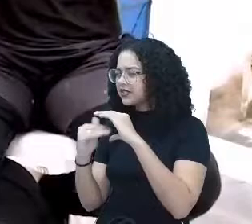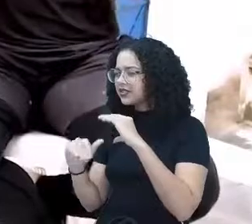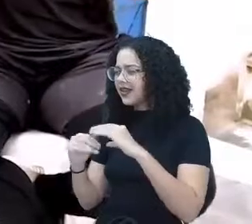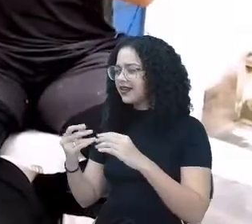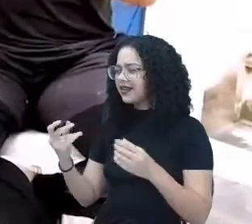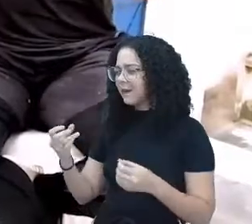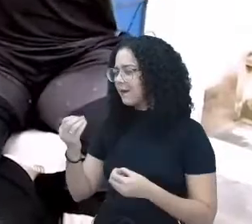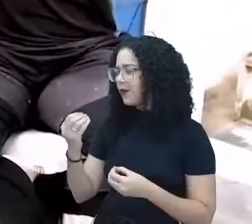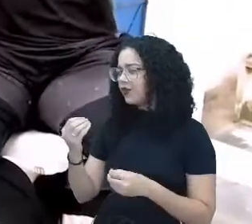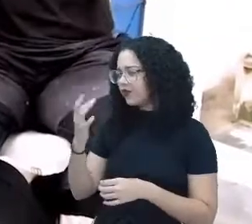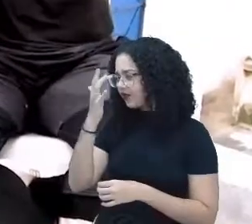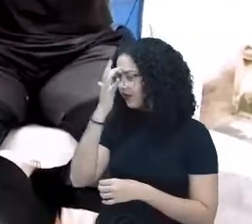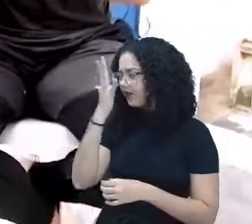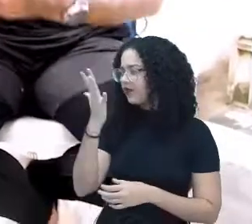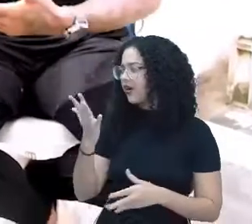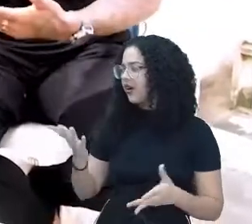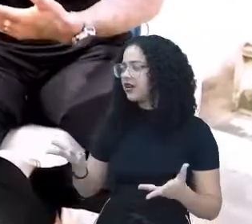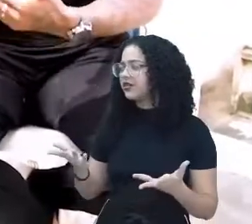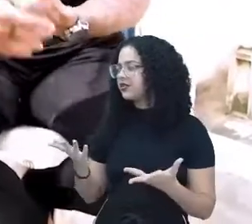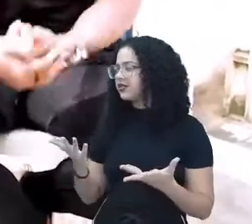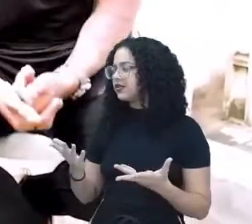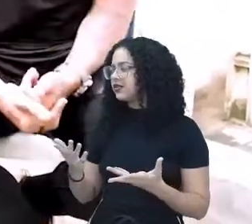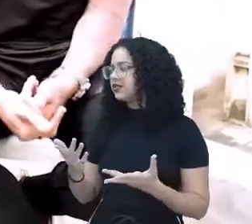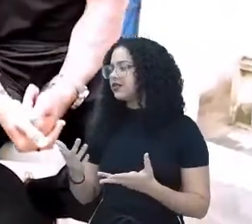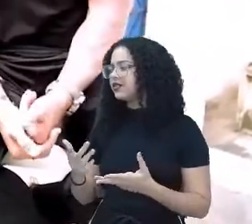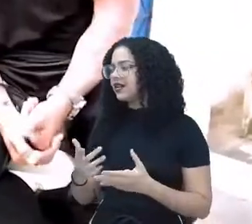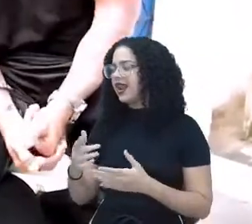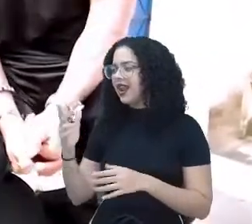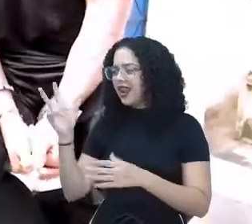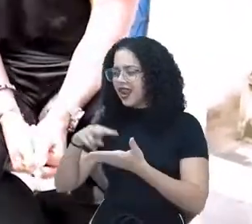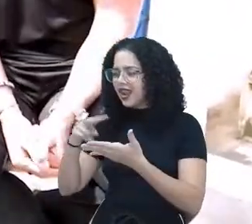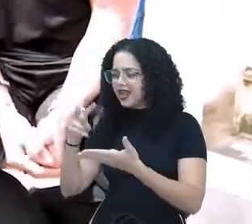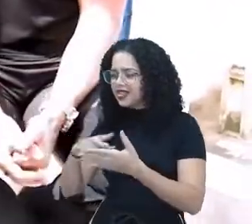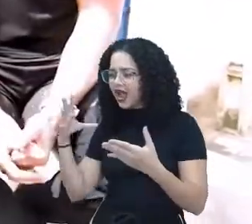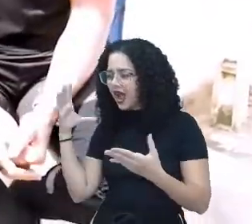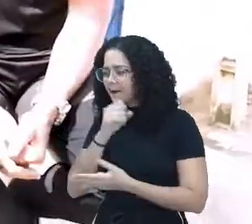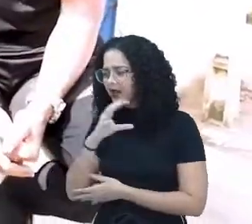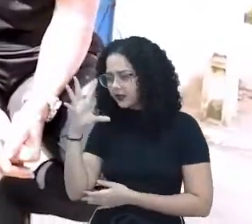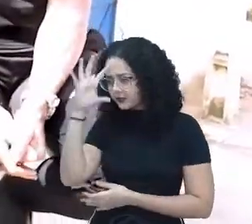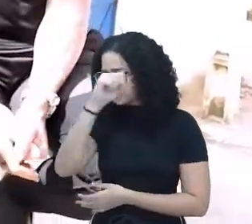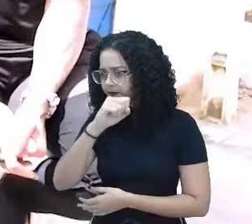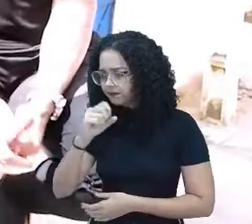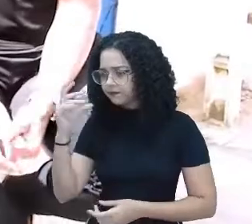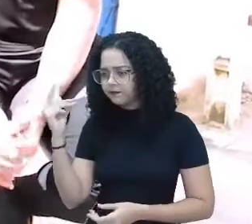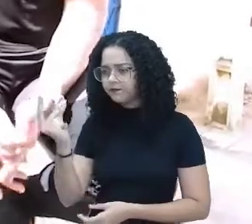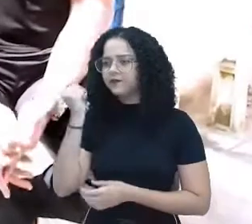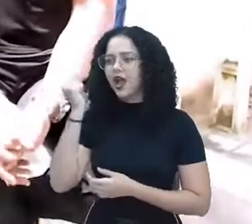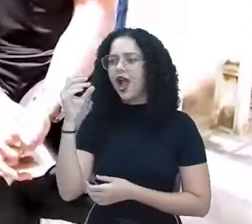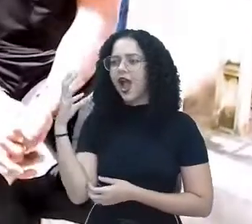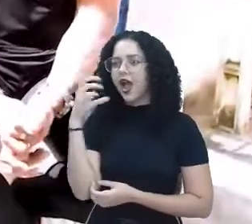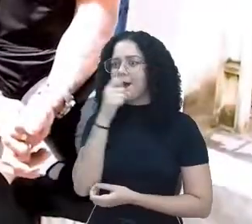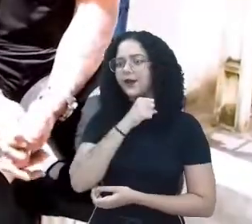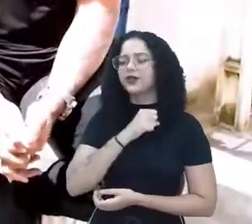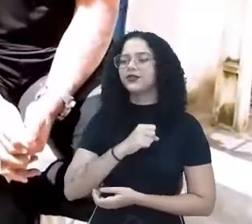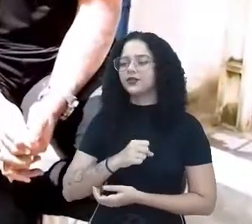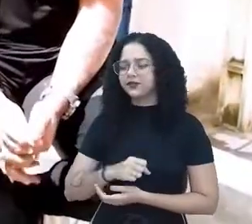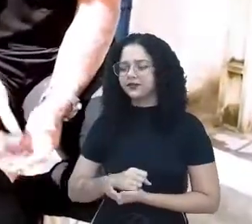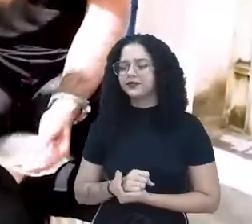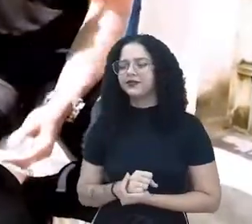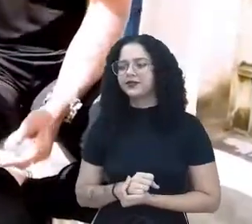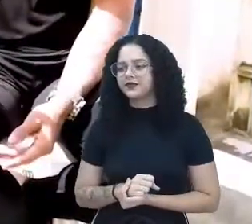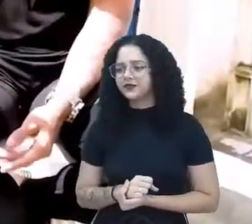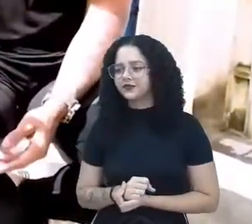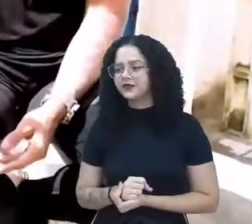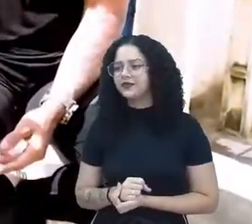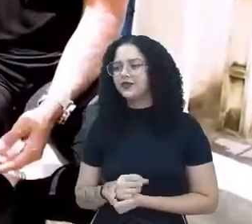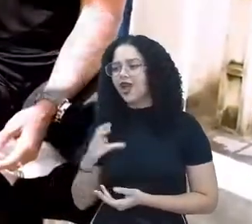de você fazer uma mensagem que ela Que ela tem seja um lida objetivo. rapidamente, compreendida numa tacada, assim, quase Exato. drops, né? Exatamente.